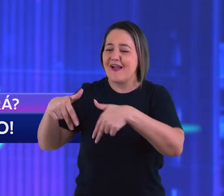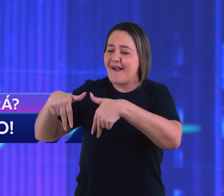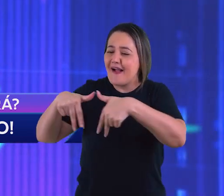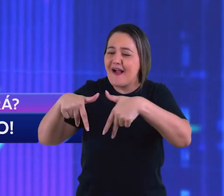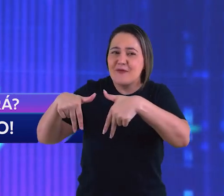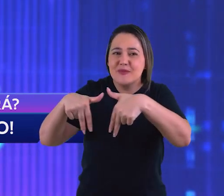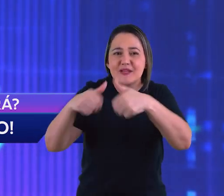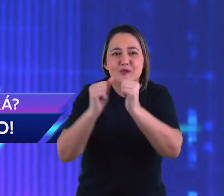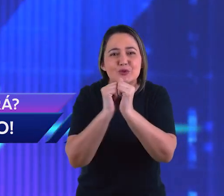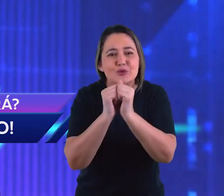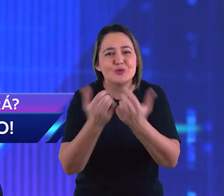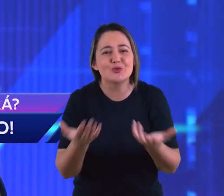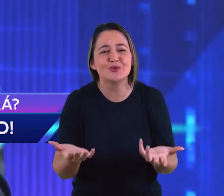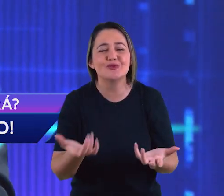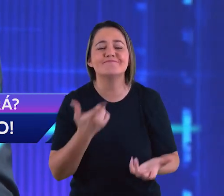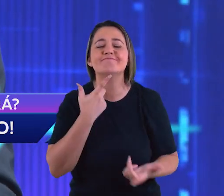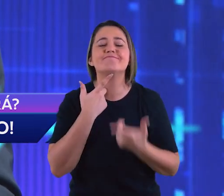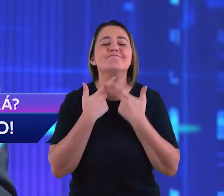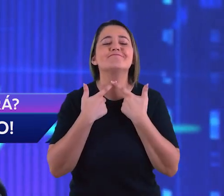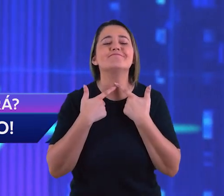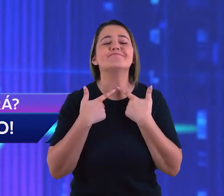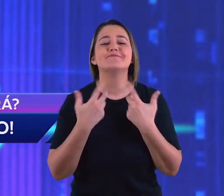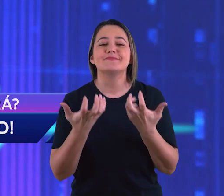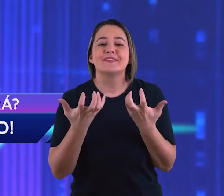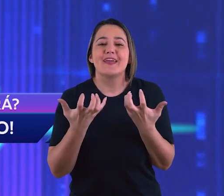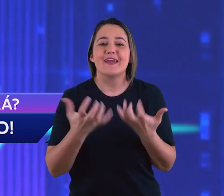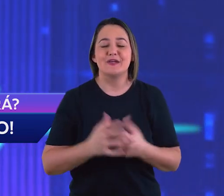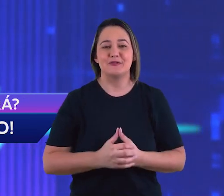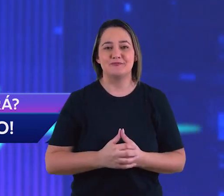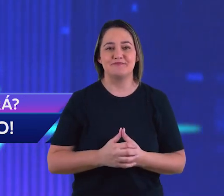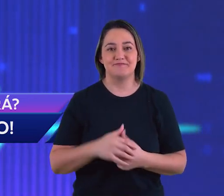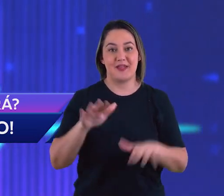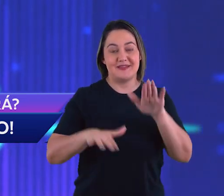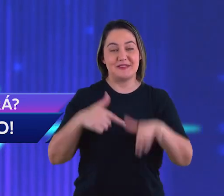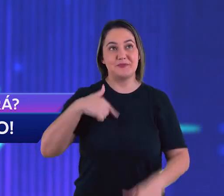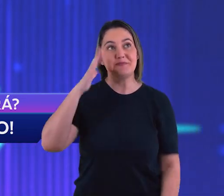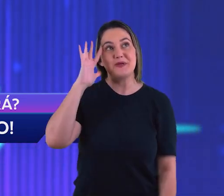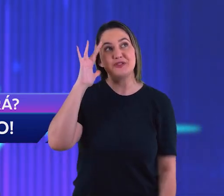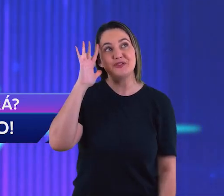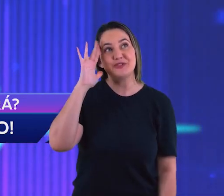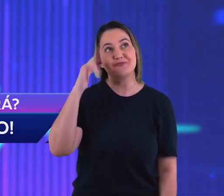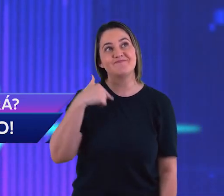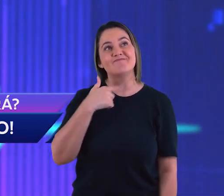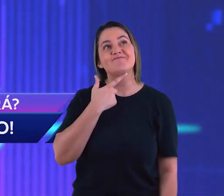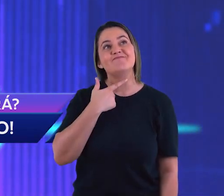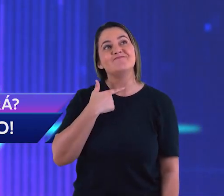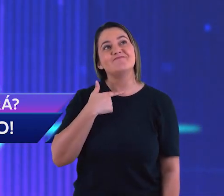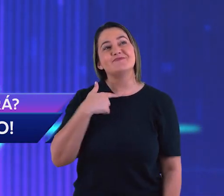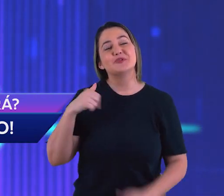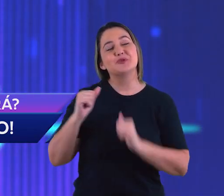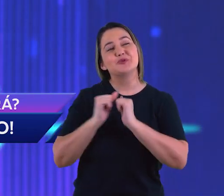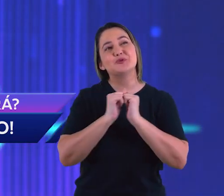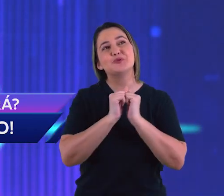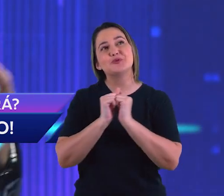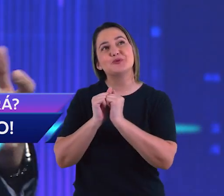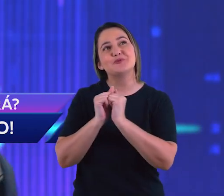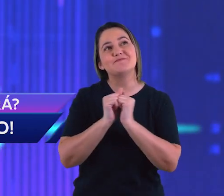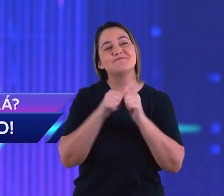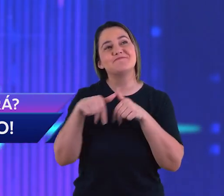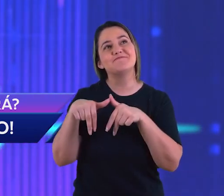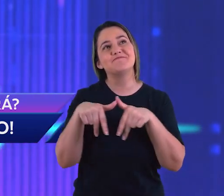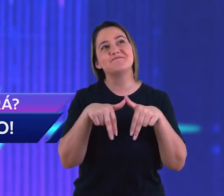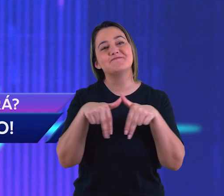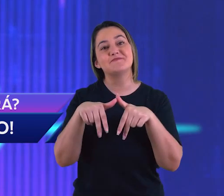caminhar junto com Jesus. Muitas vezes eu me imagino caminhando com Jesus. nas